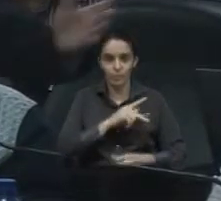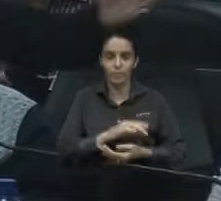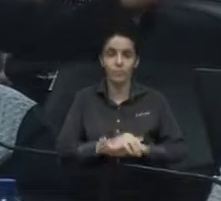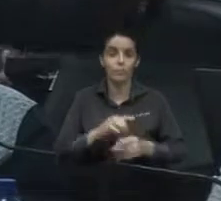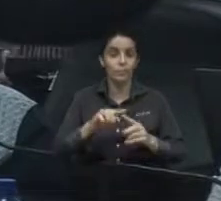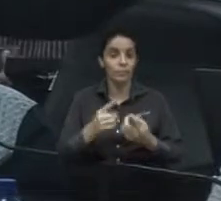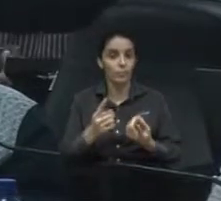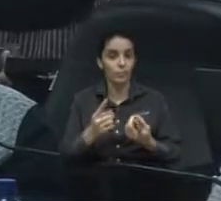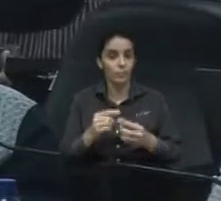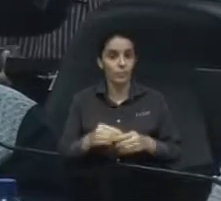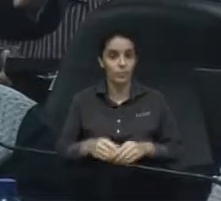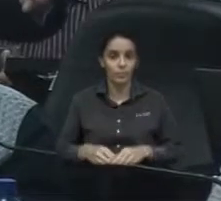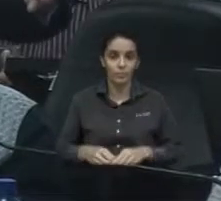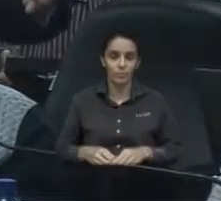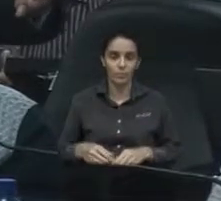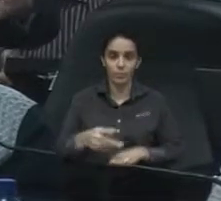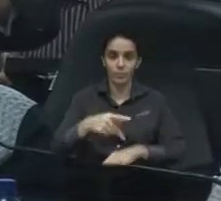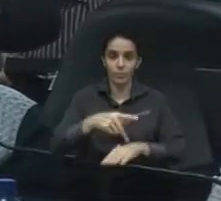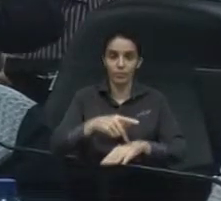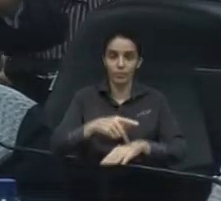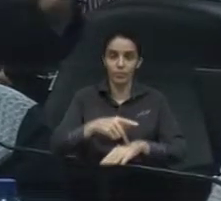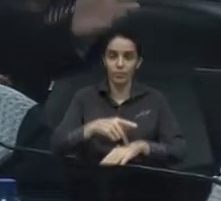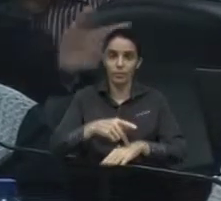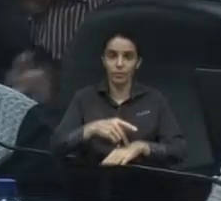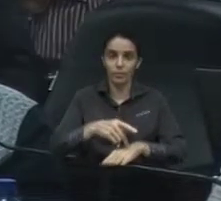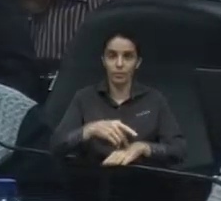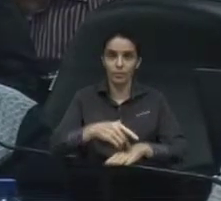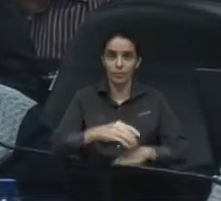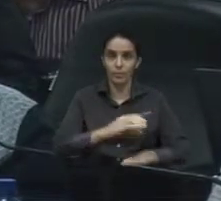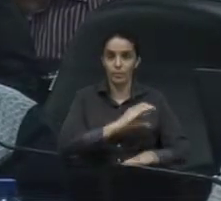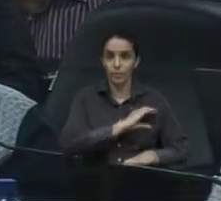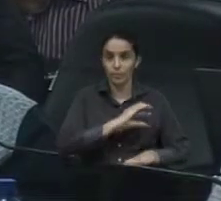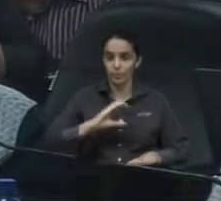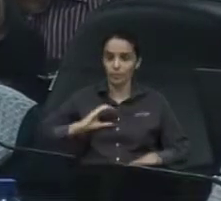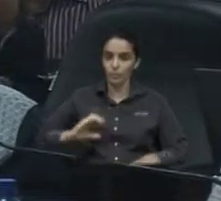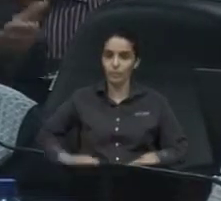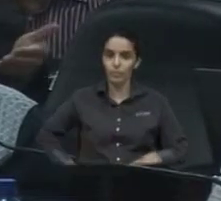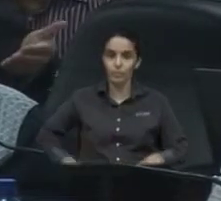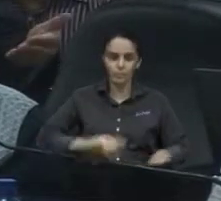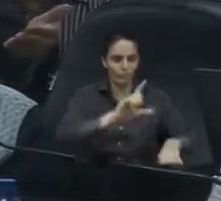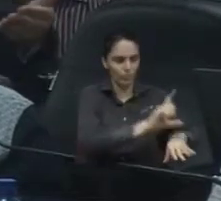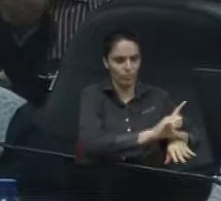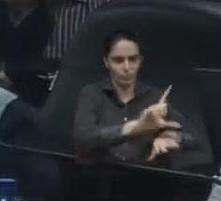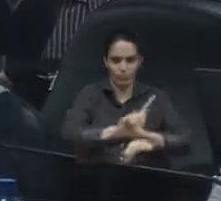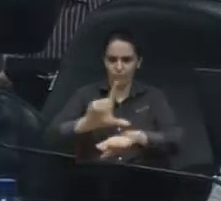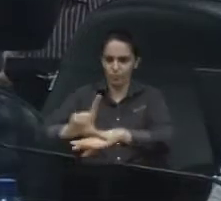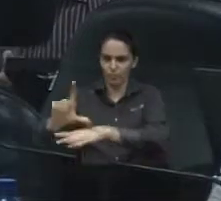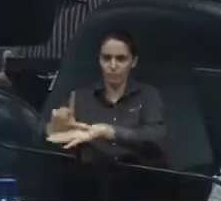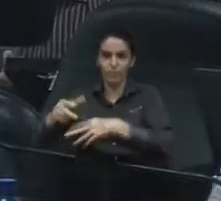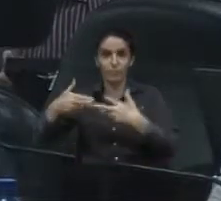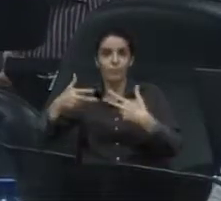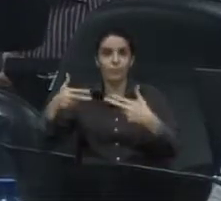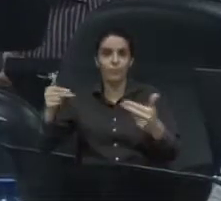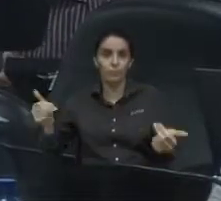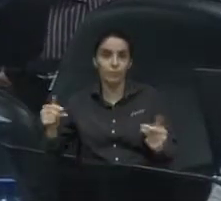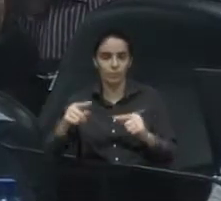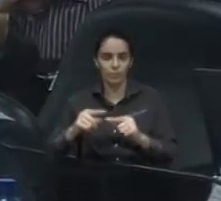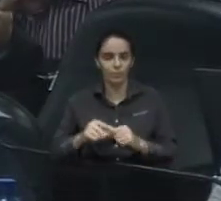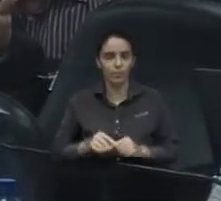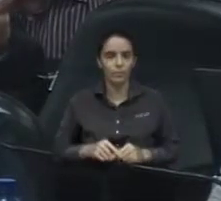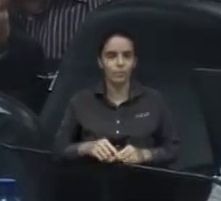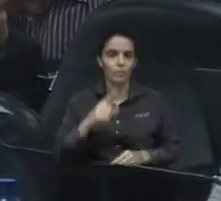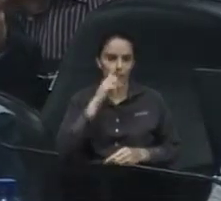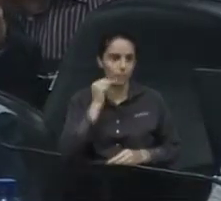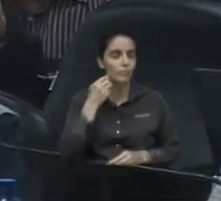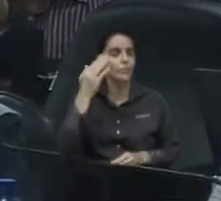mas o chinesada vem aqui na nossa cidade, é uma loja atrás da outra. Eu sei que a classe mais